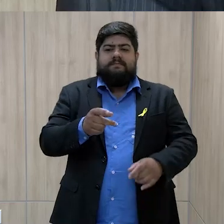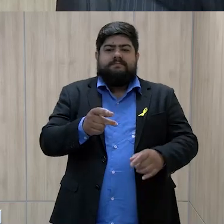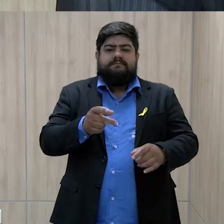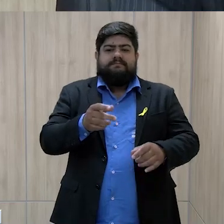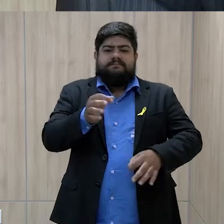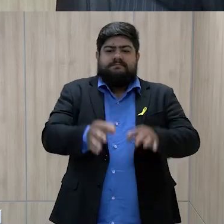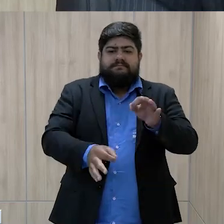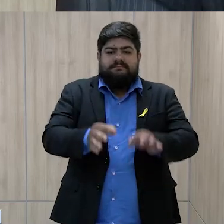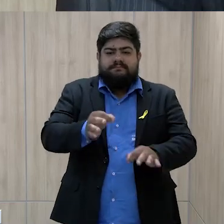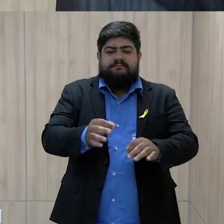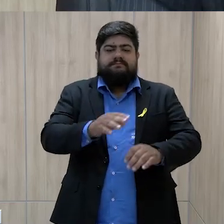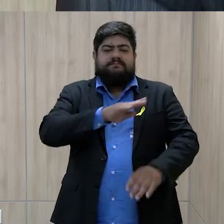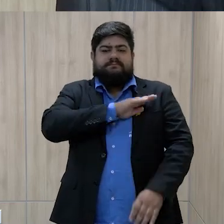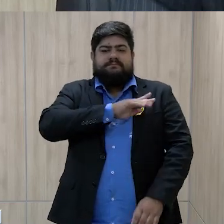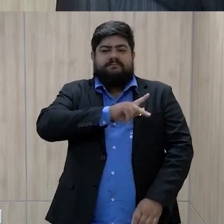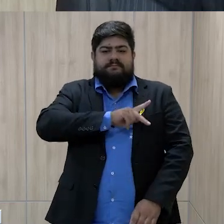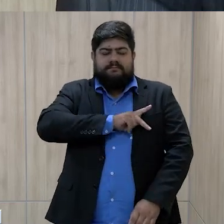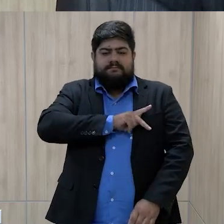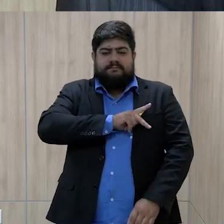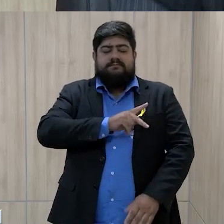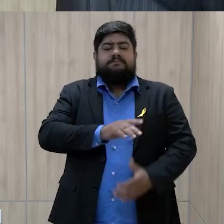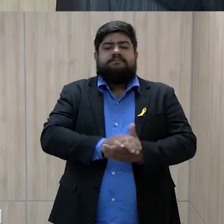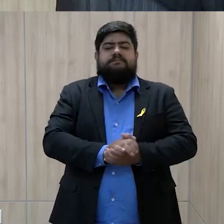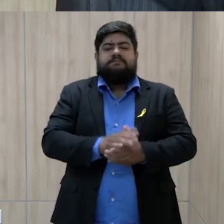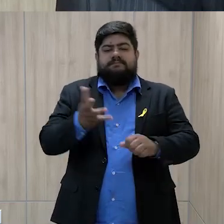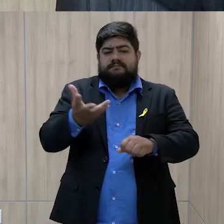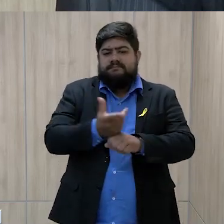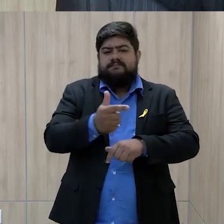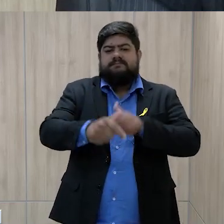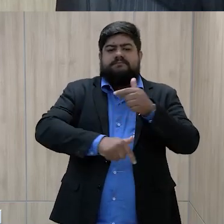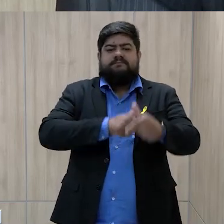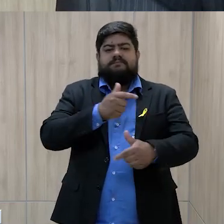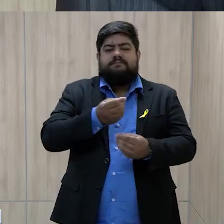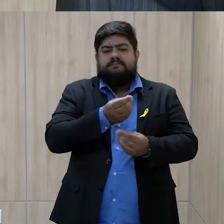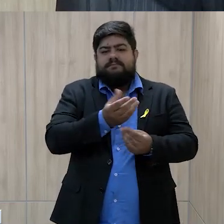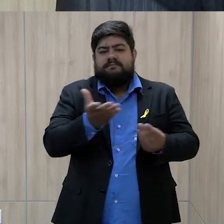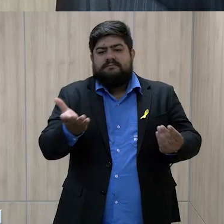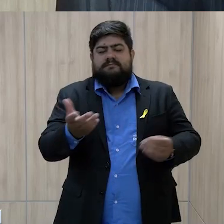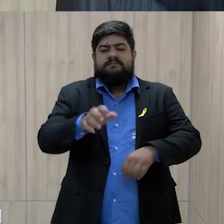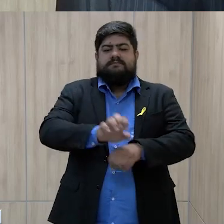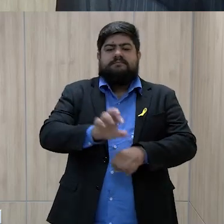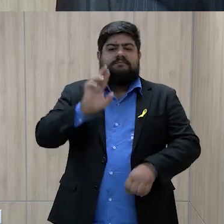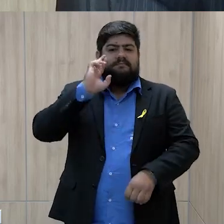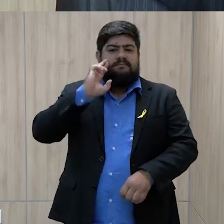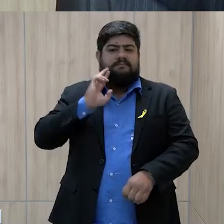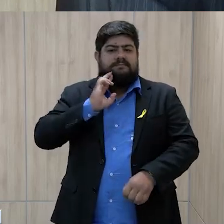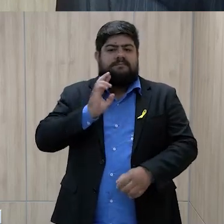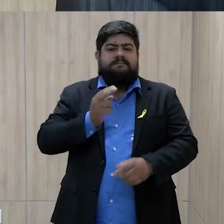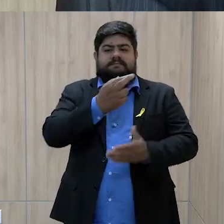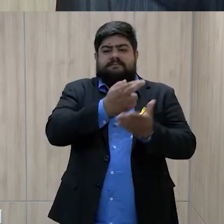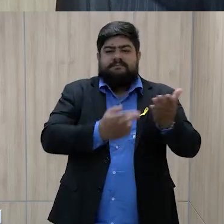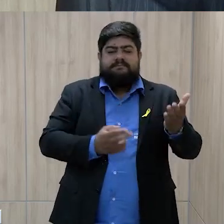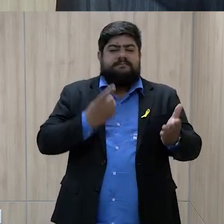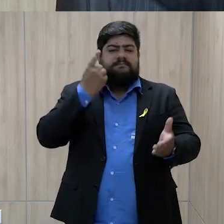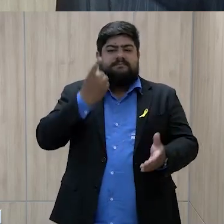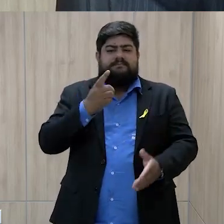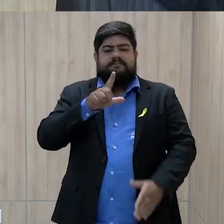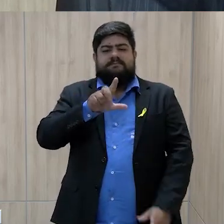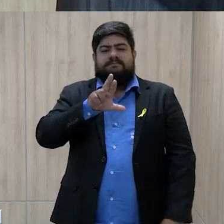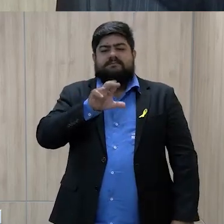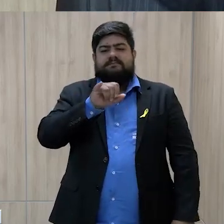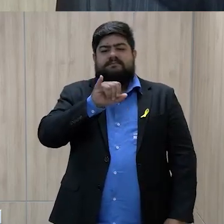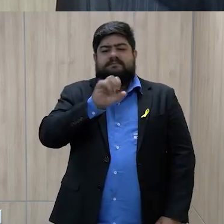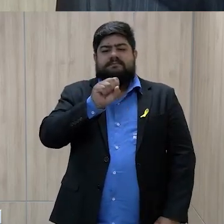promotor público do Ministério Público do Estado de Rondônia em reconhecimento aos relevantes serviços prestado ao estado de Rondônia